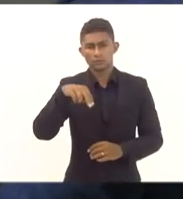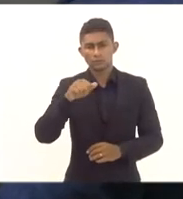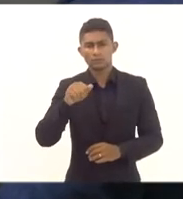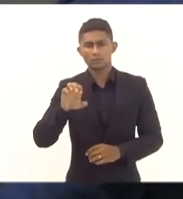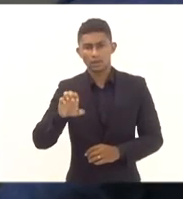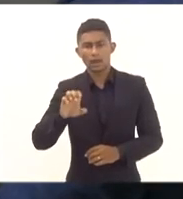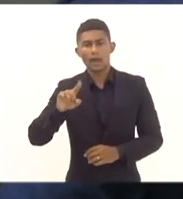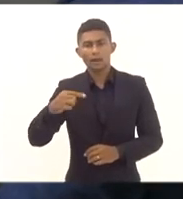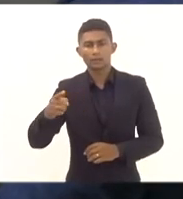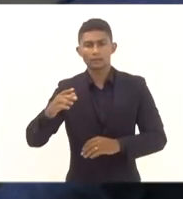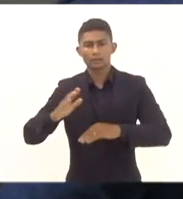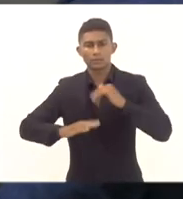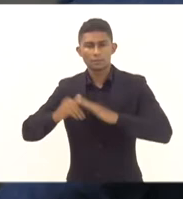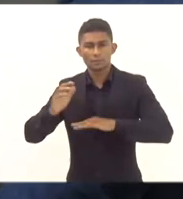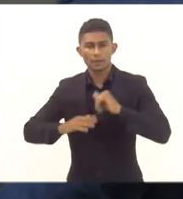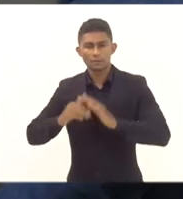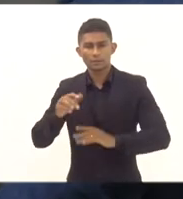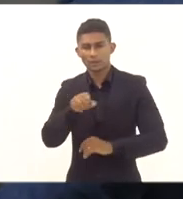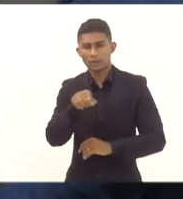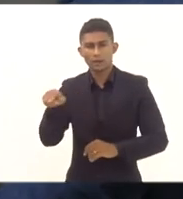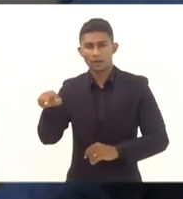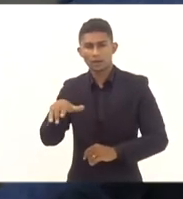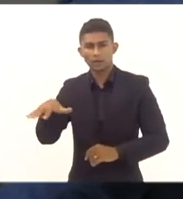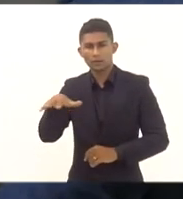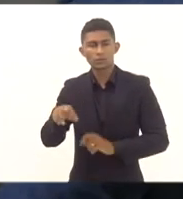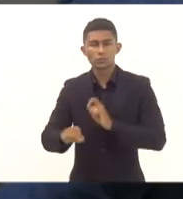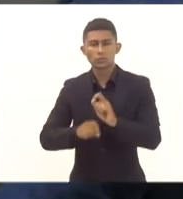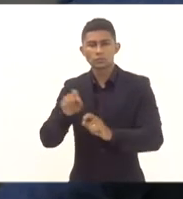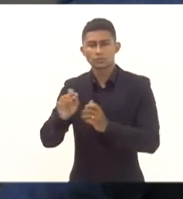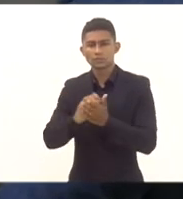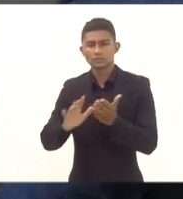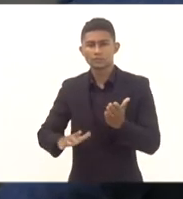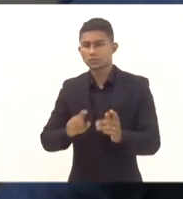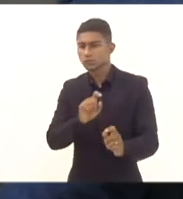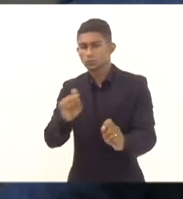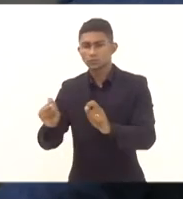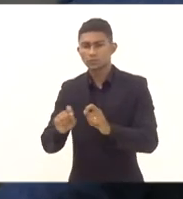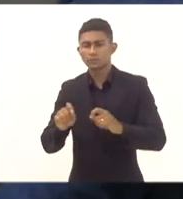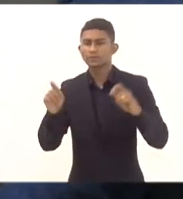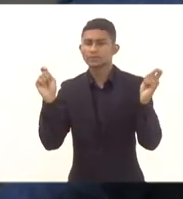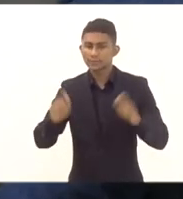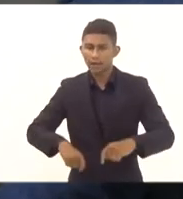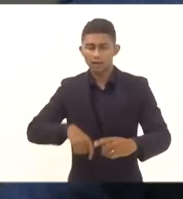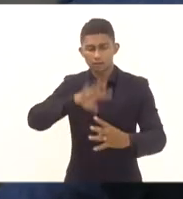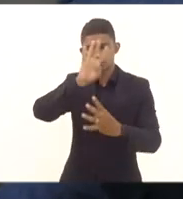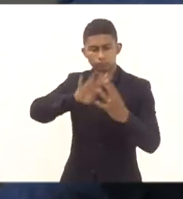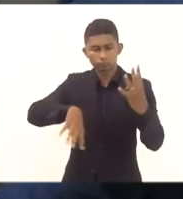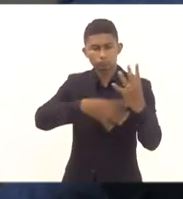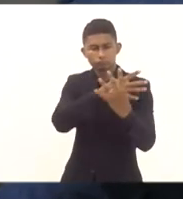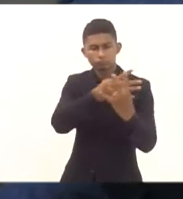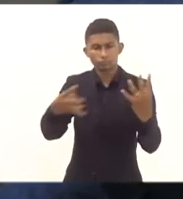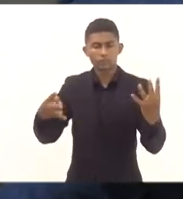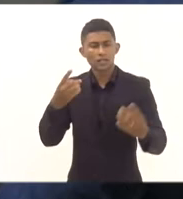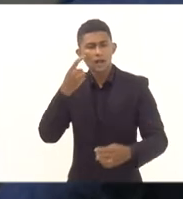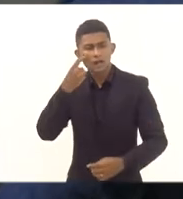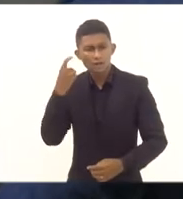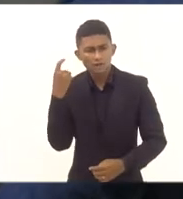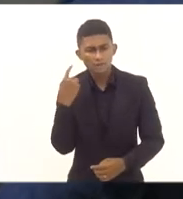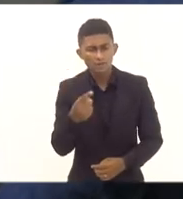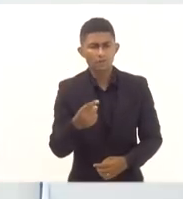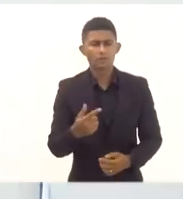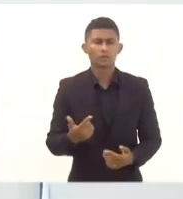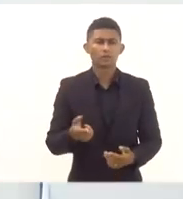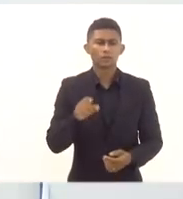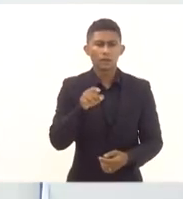econômica então é possível tabular e verificar exatamente para quais segmentos